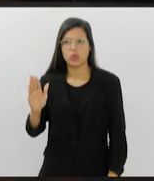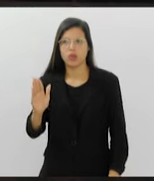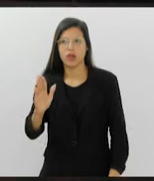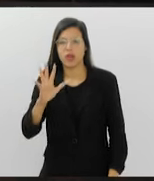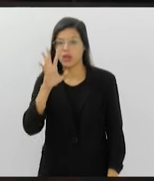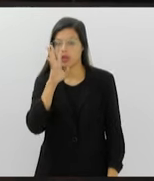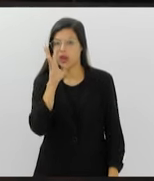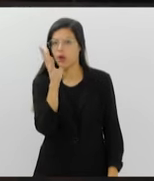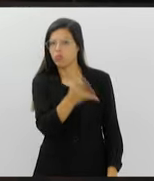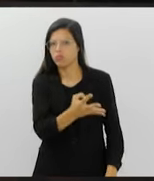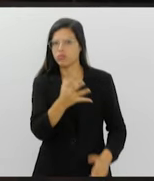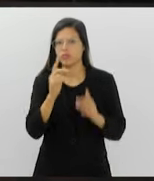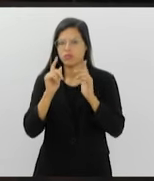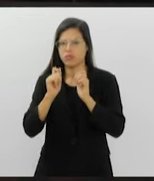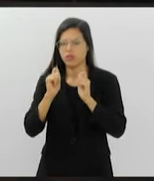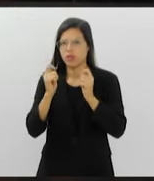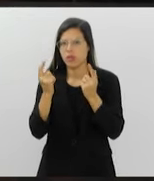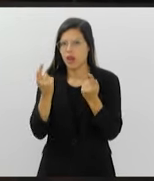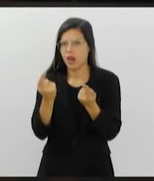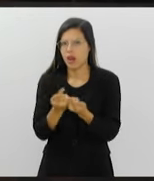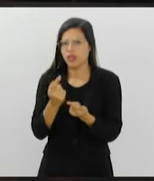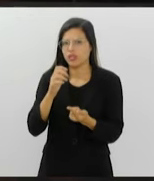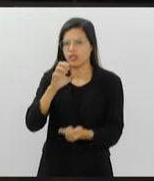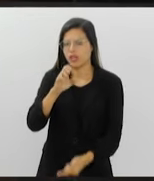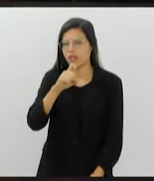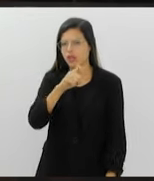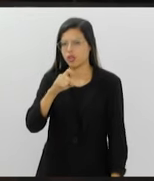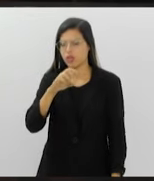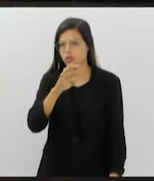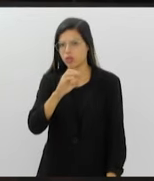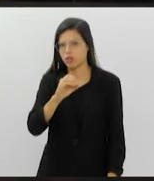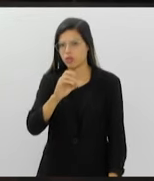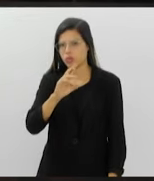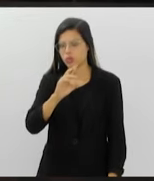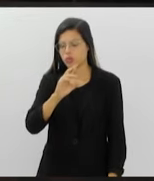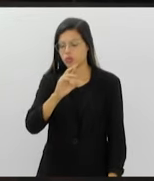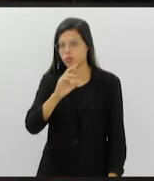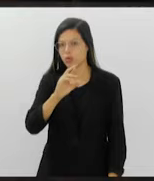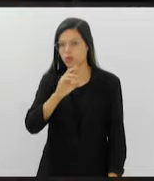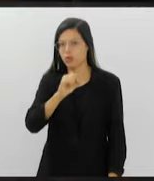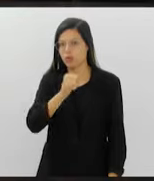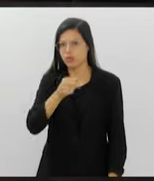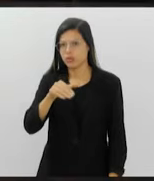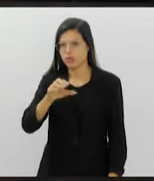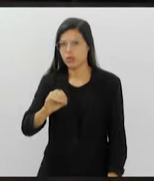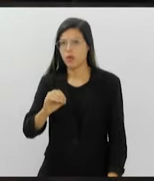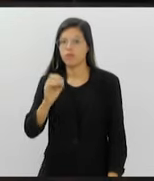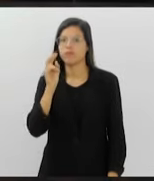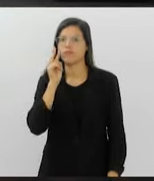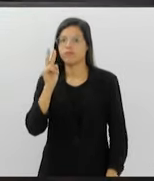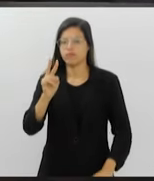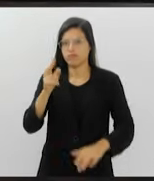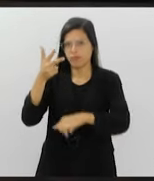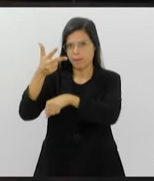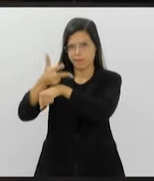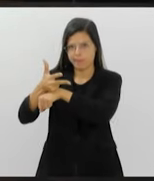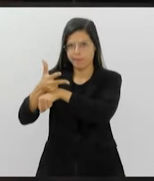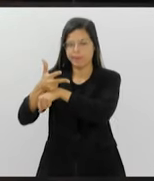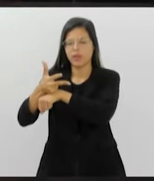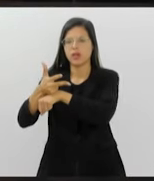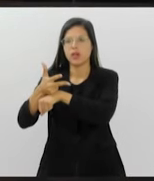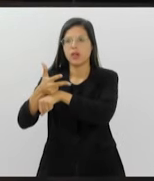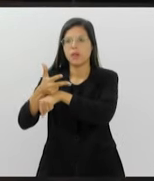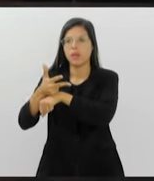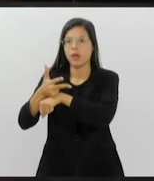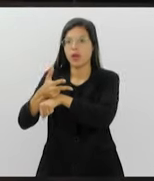extorsão. Gostaria de falar publicamente aqui para os deputados e olhando para a Câmara, melhor dizendo, para